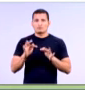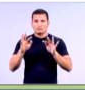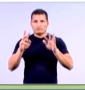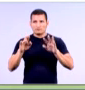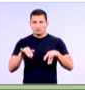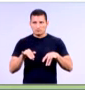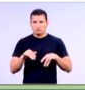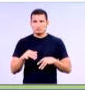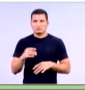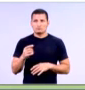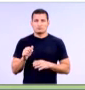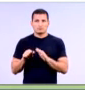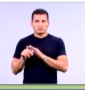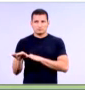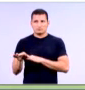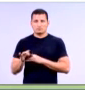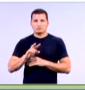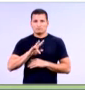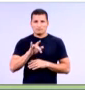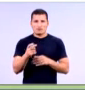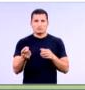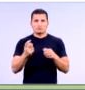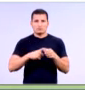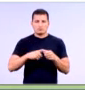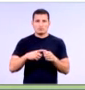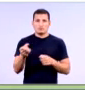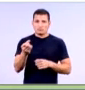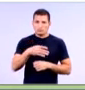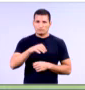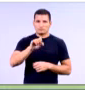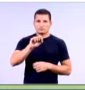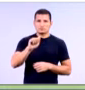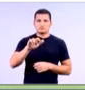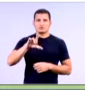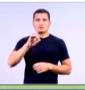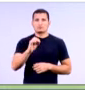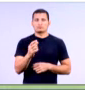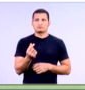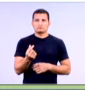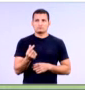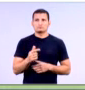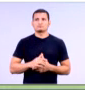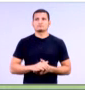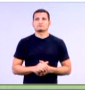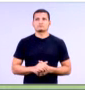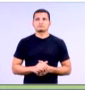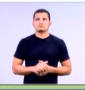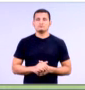depositar, ele vai retornar o novo saldo. Gente,